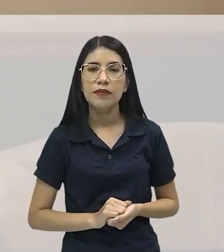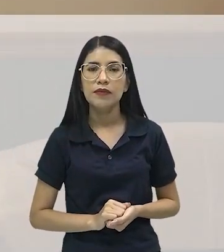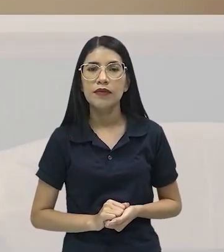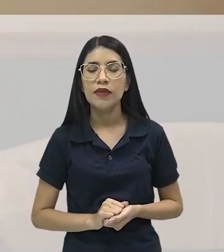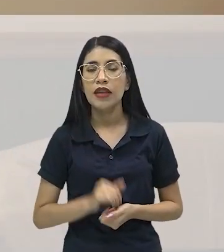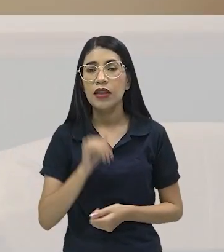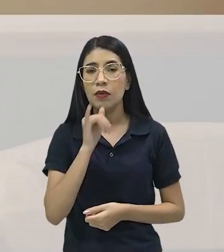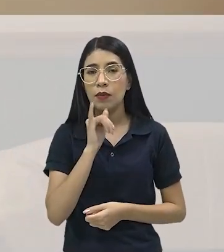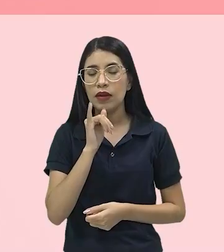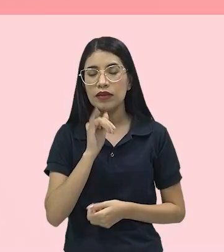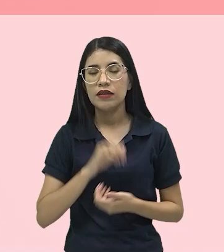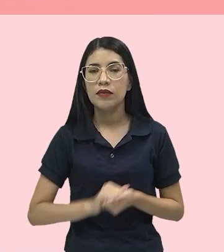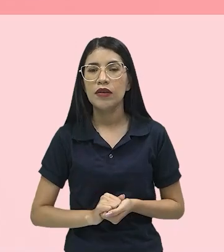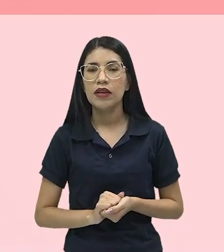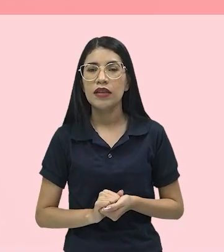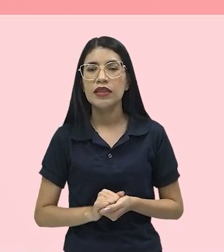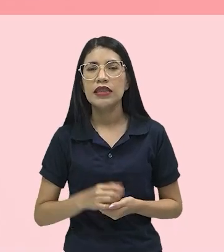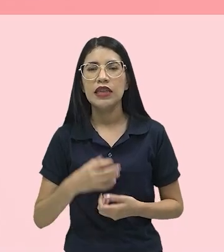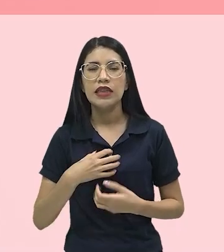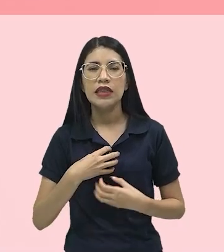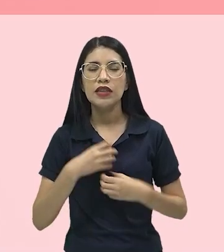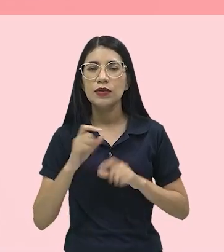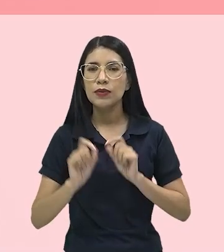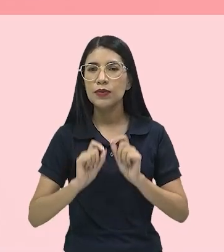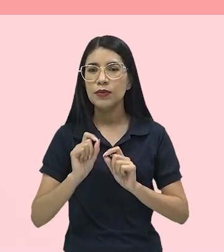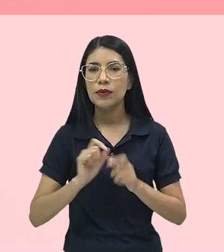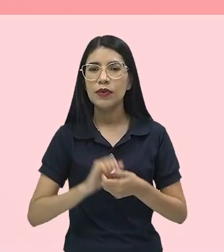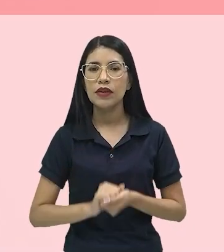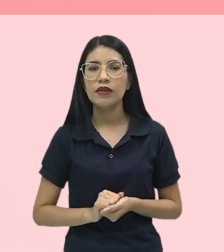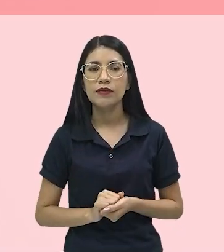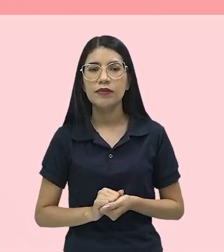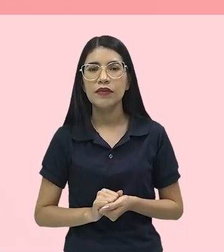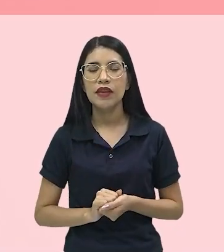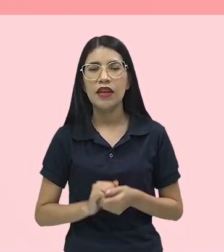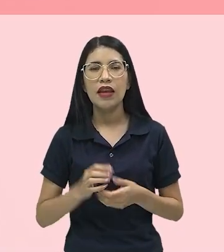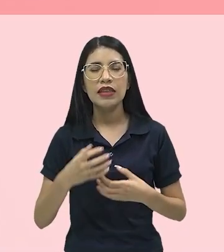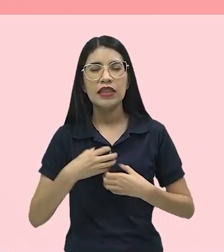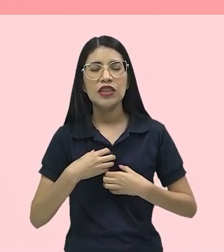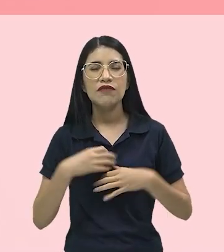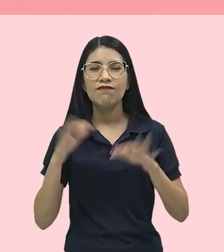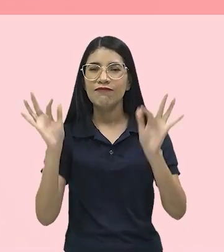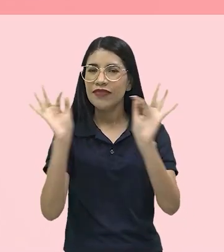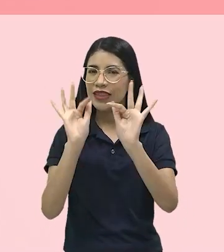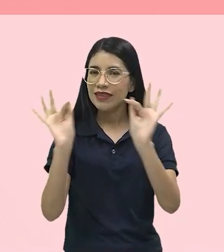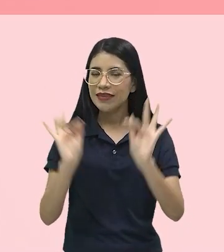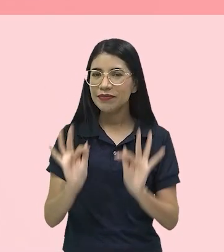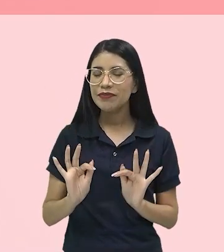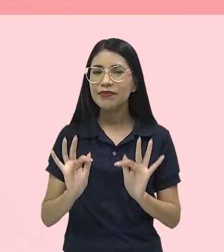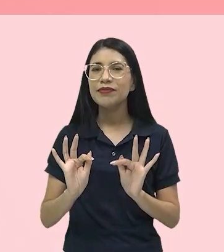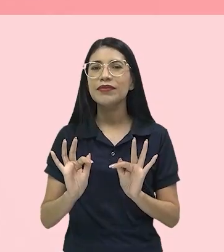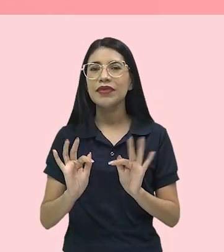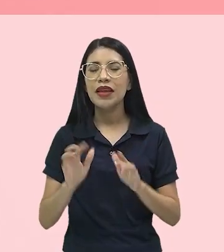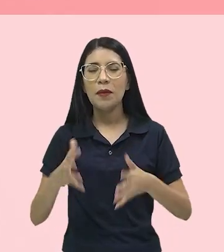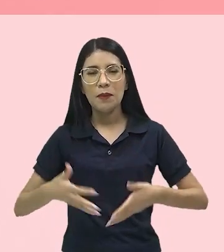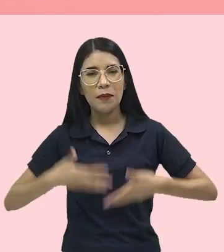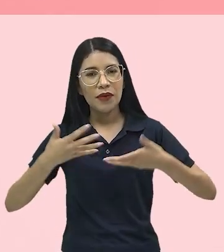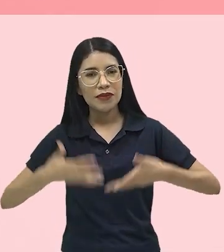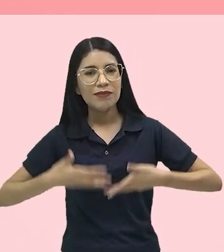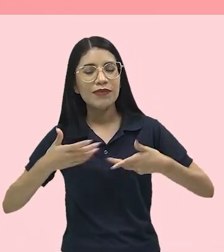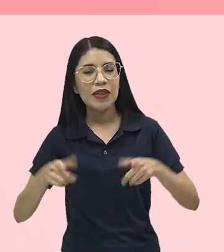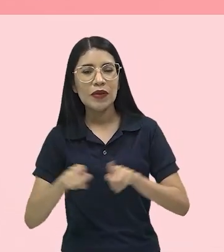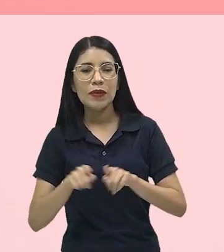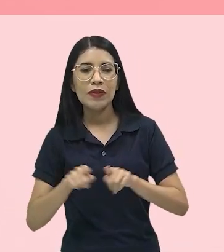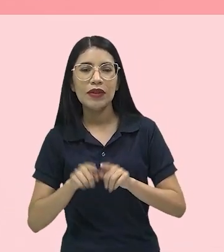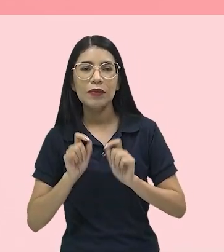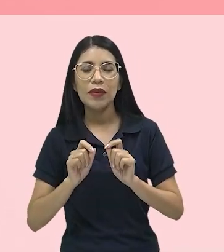esse motivo, a gente acaba desenvolvendo ali, né, sentimentos como felicidade, motivação e também